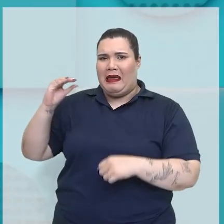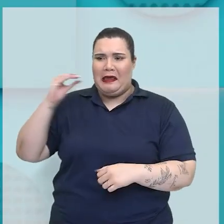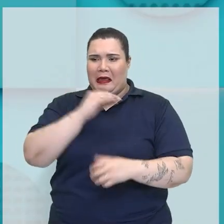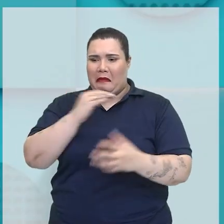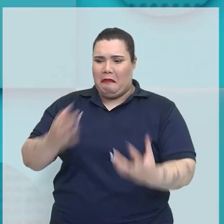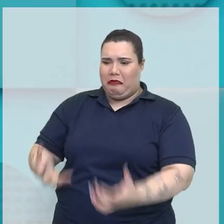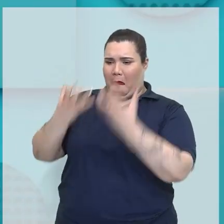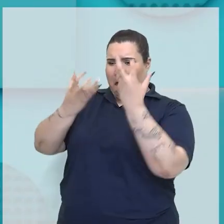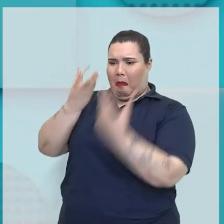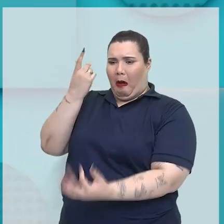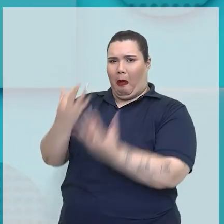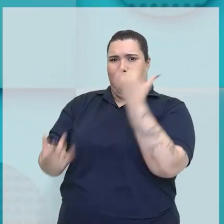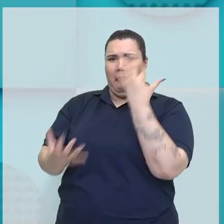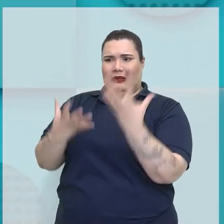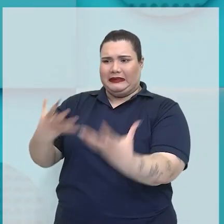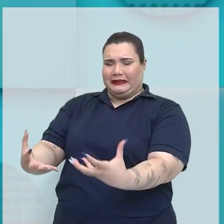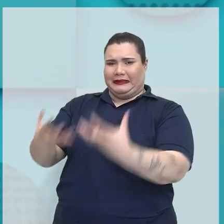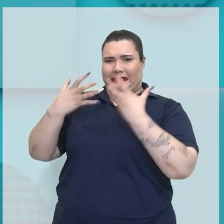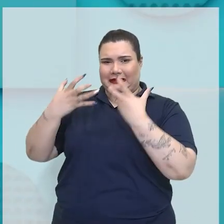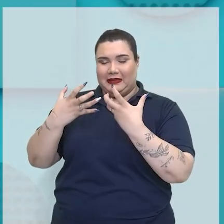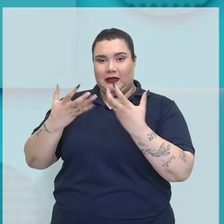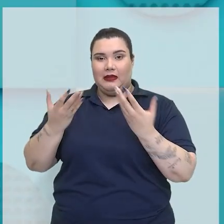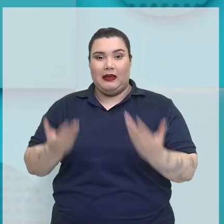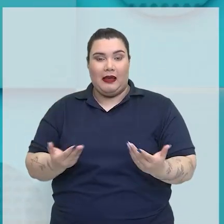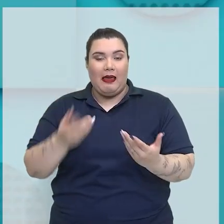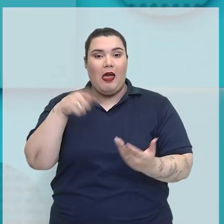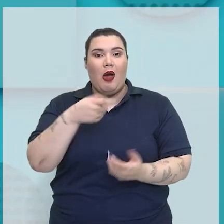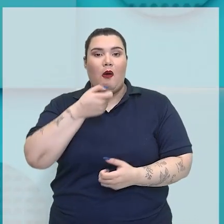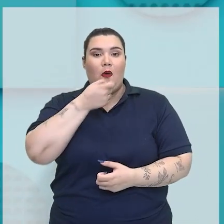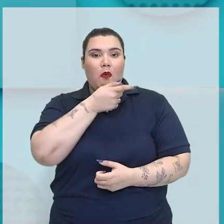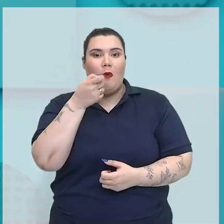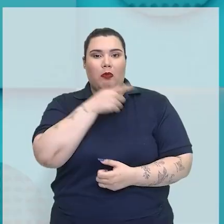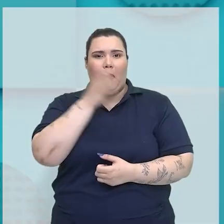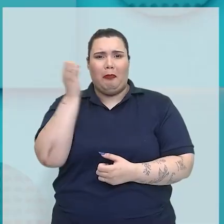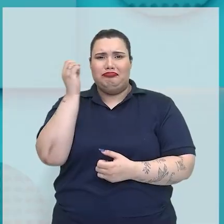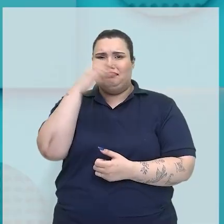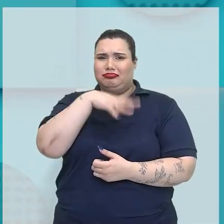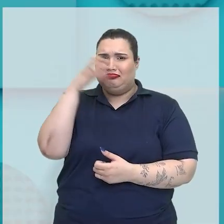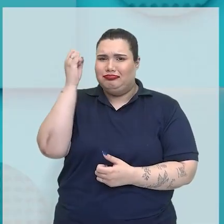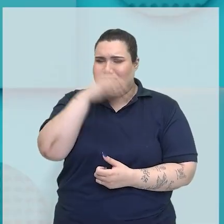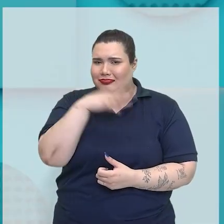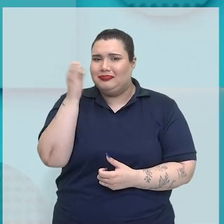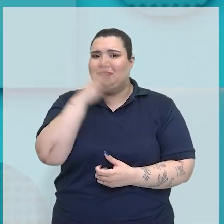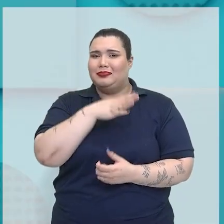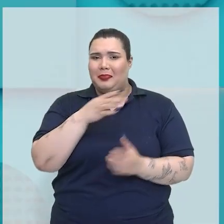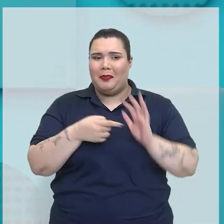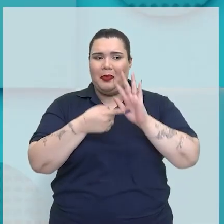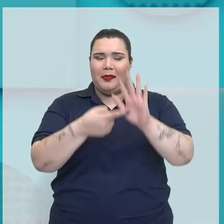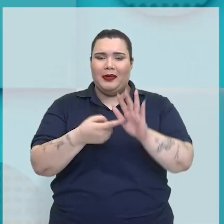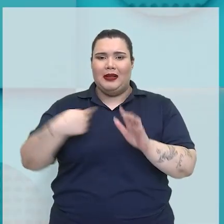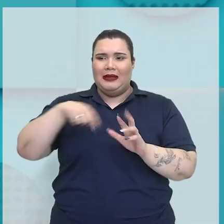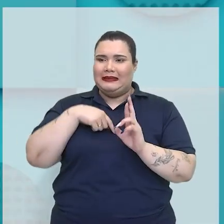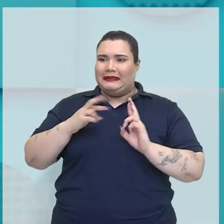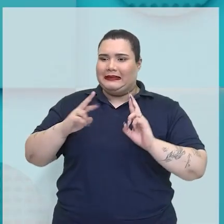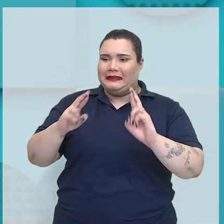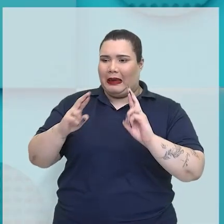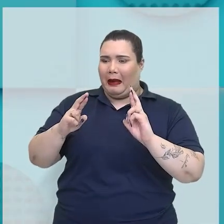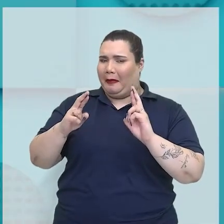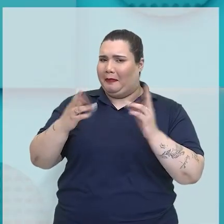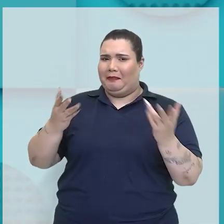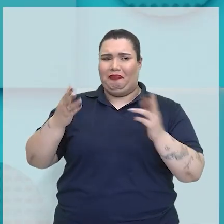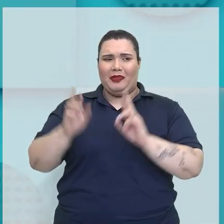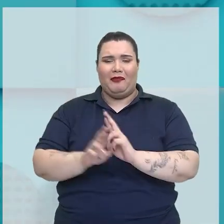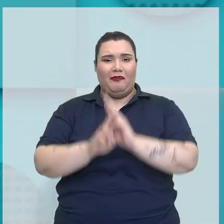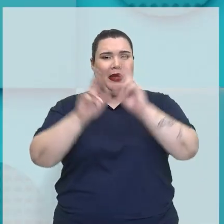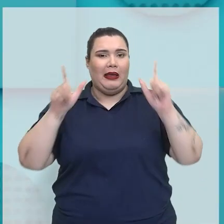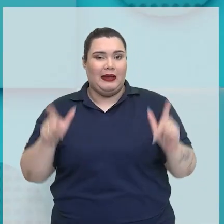E isso, claro, é um exagero humorístico, né, que intensifica a quebra de expectativa. E justamente o que se espera quando